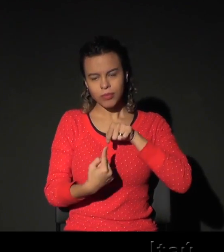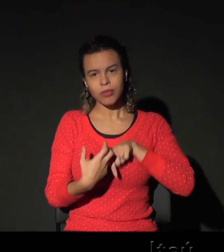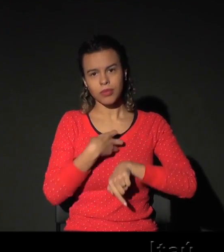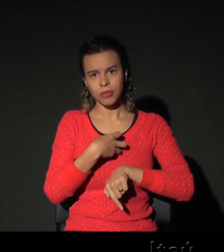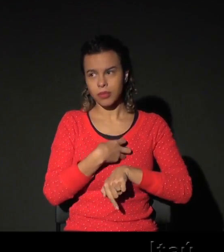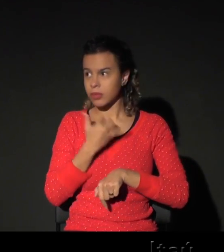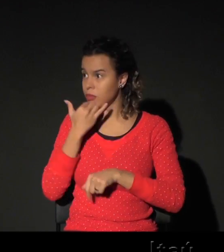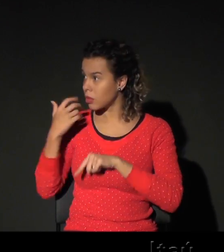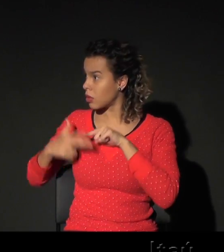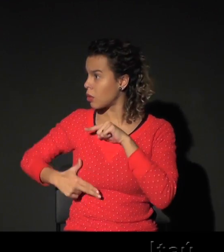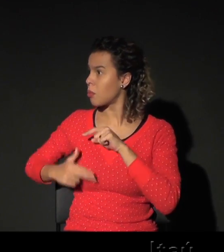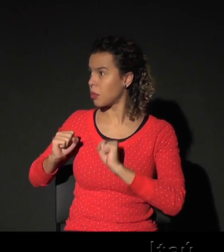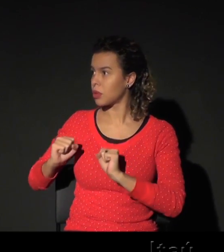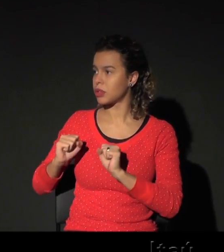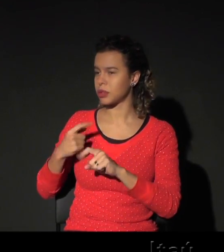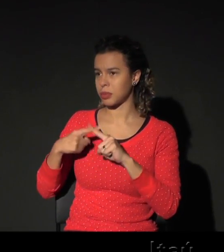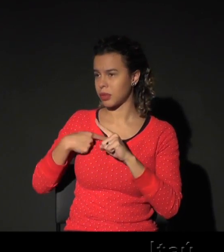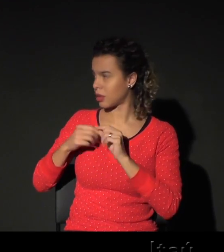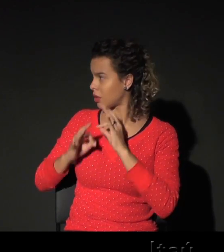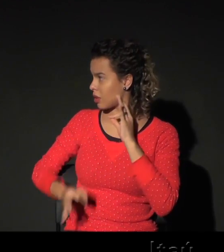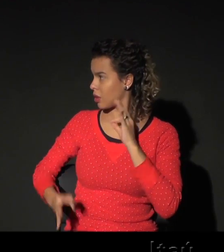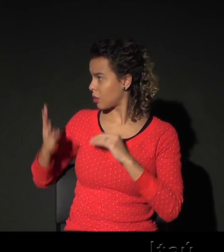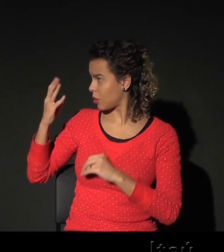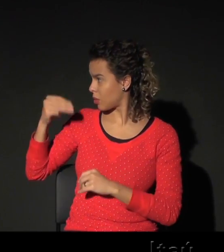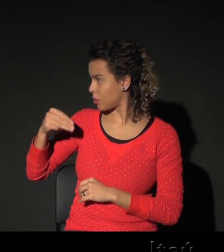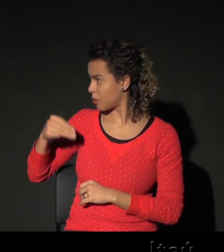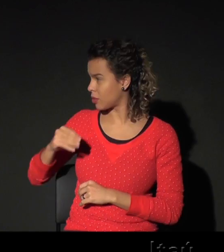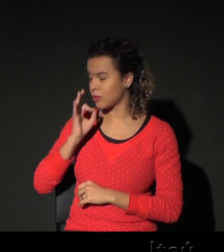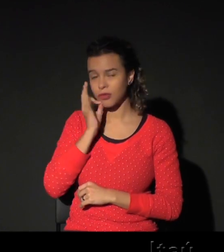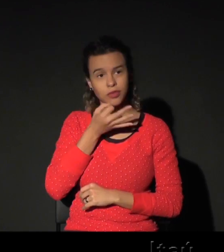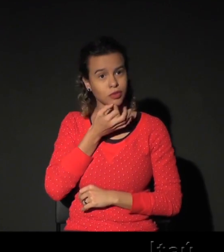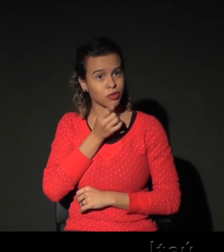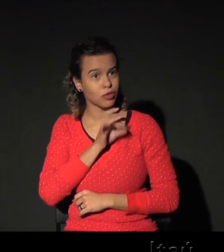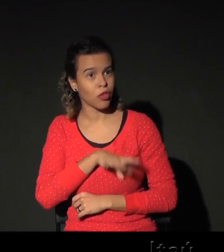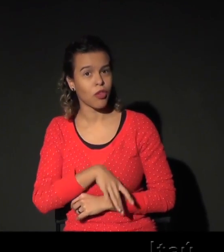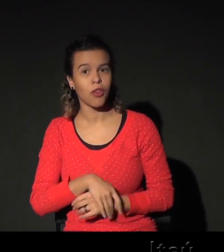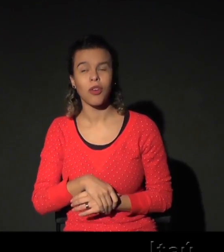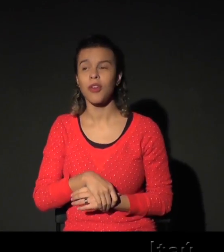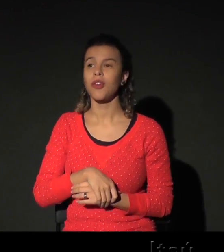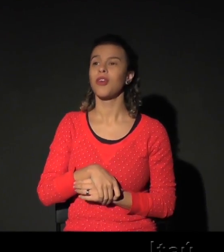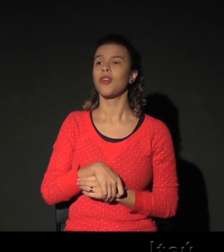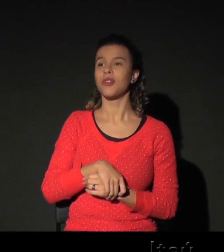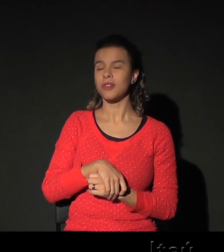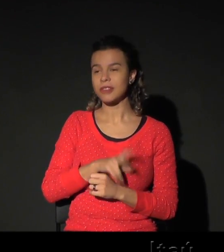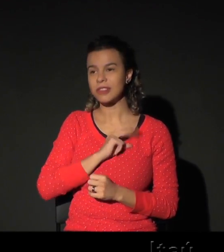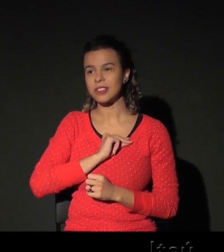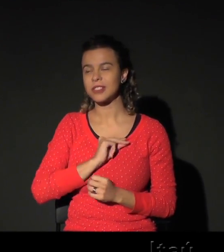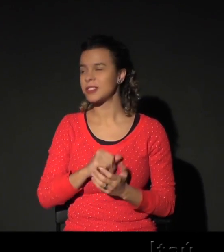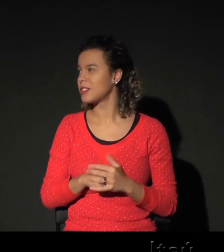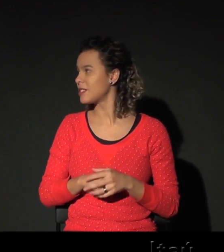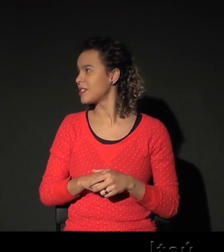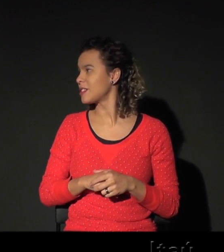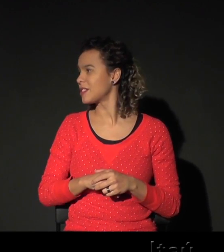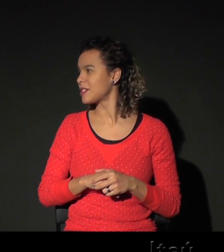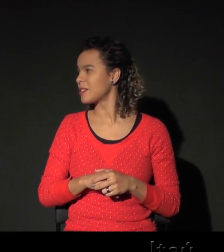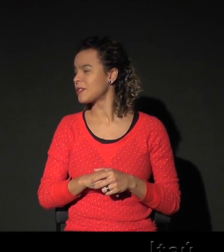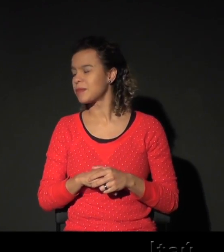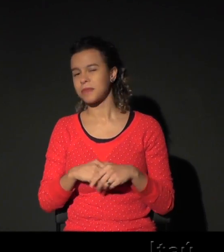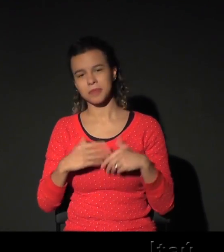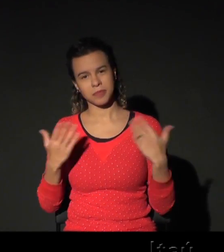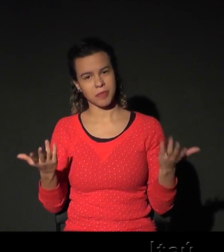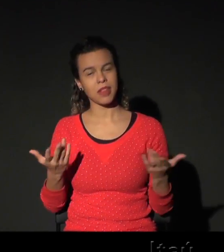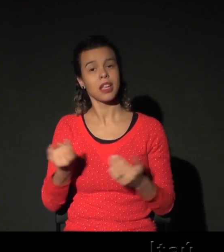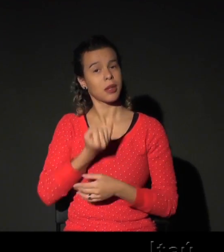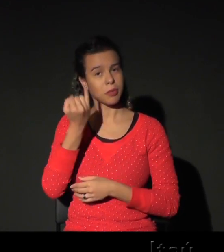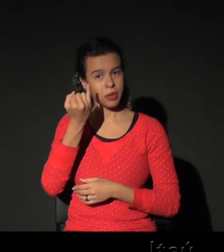gente me corta porque eu falo muito quanto tempo eu tenho Nossa só nossa e e o